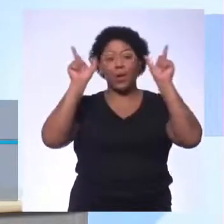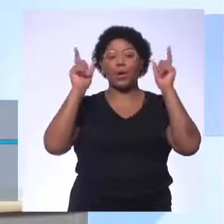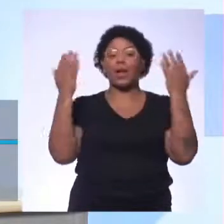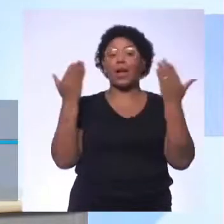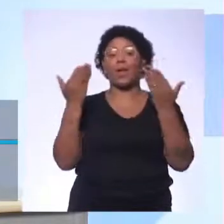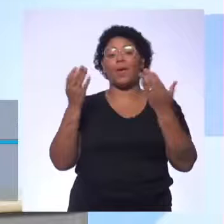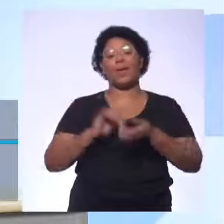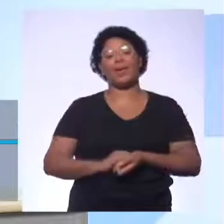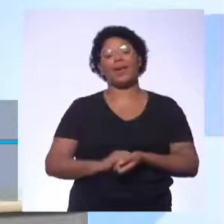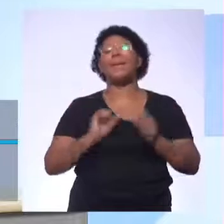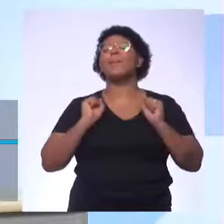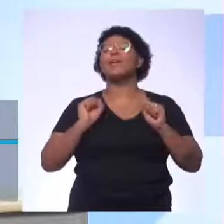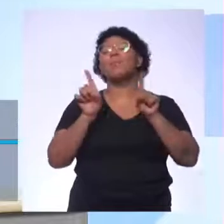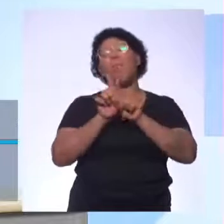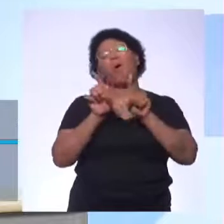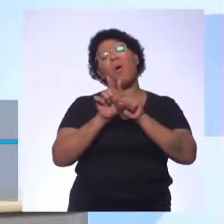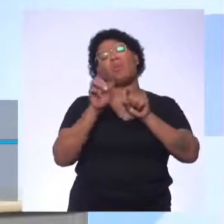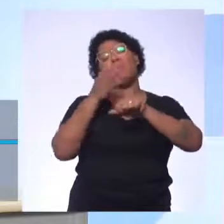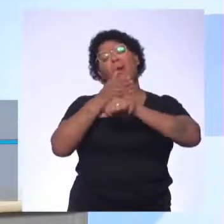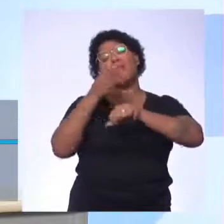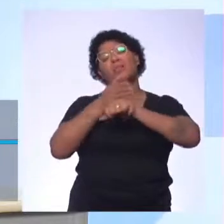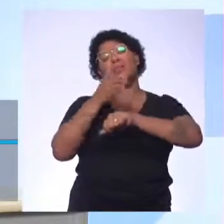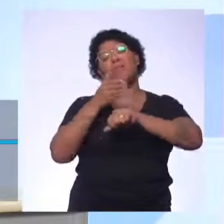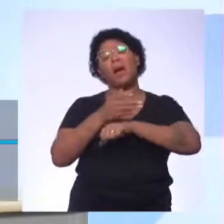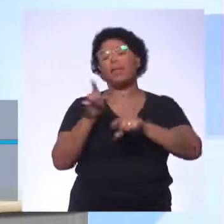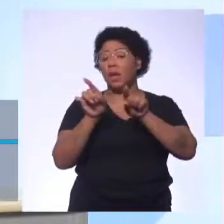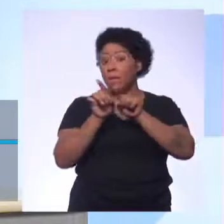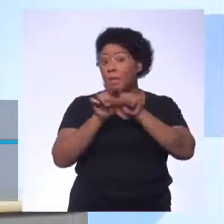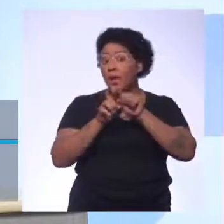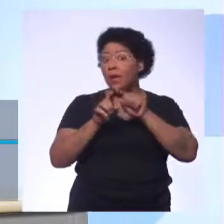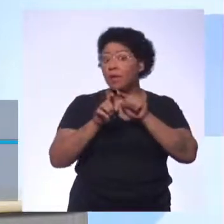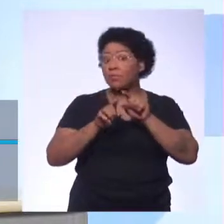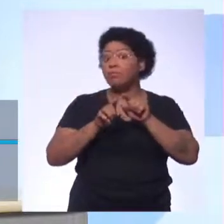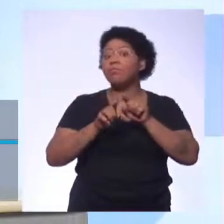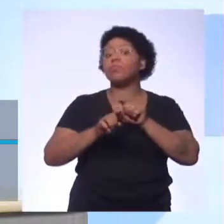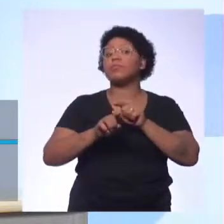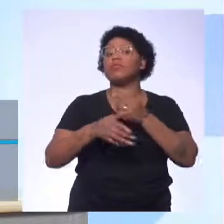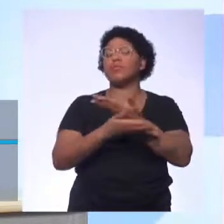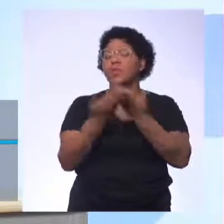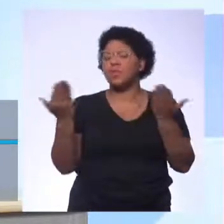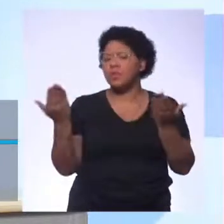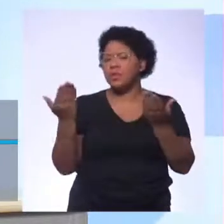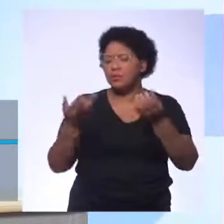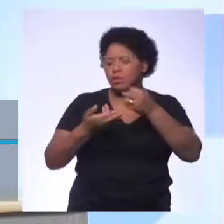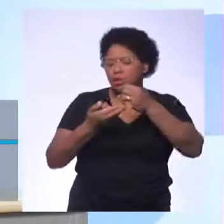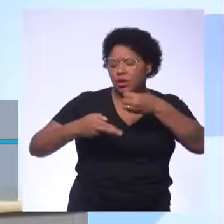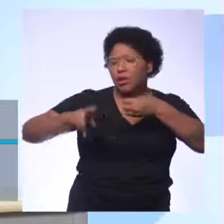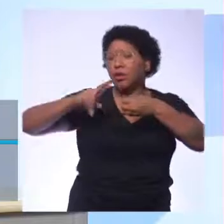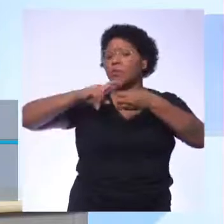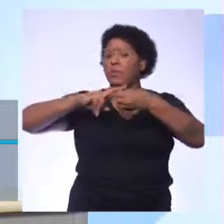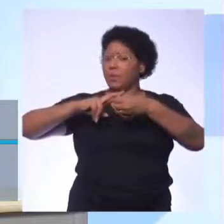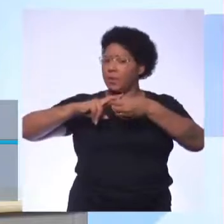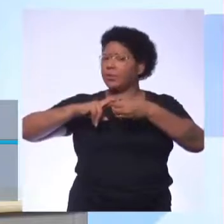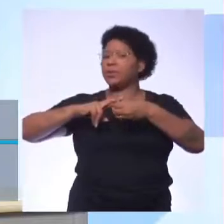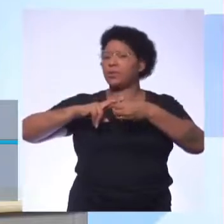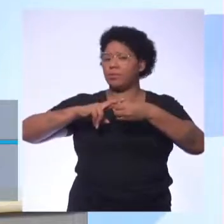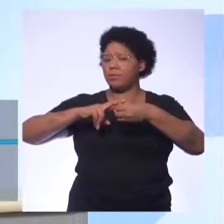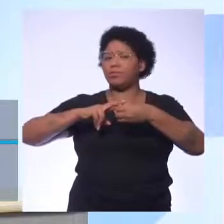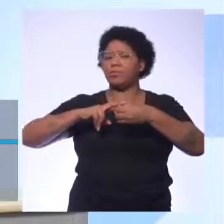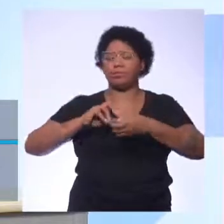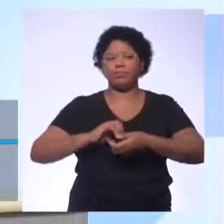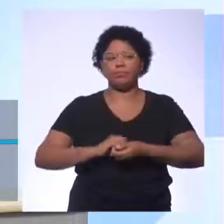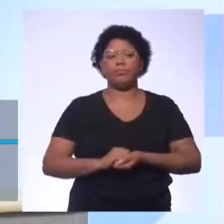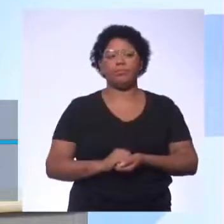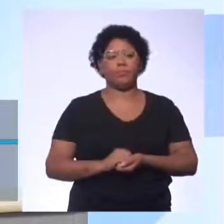do chat, né? O pessoal que está de recuperação, aproveitando essa oportunidade que vocês têm de recuperar o tempo perdido, tá bom?